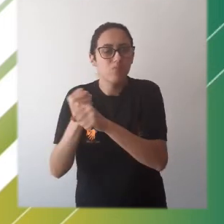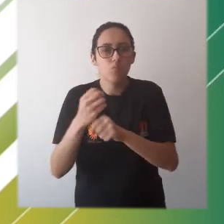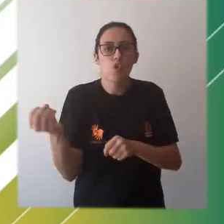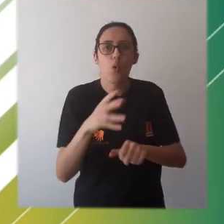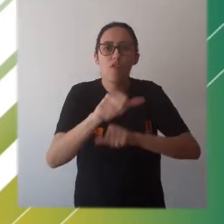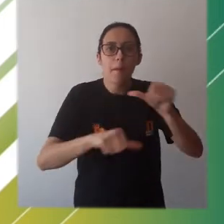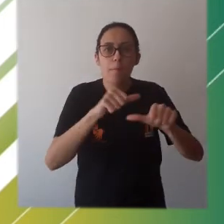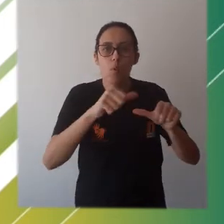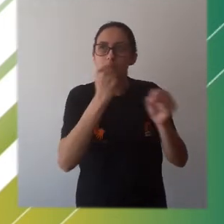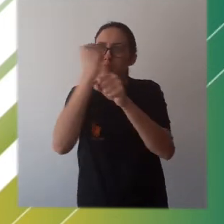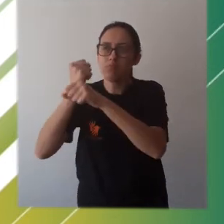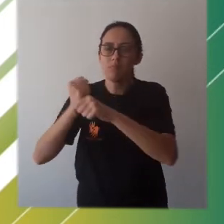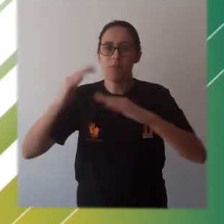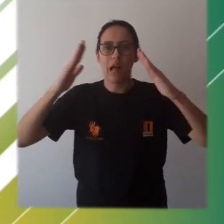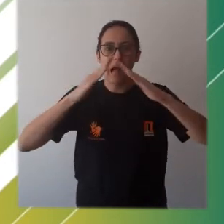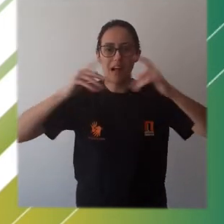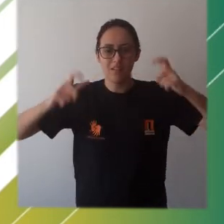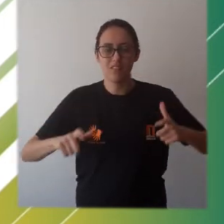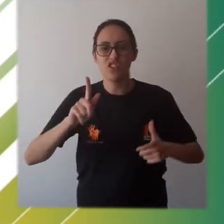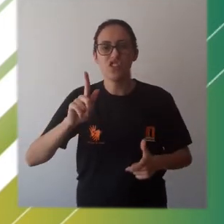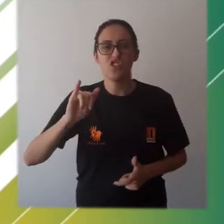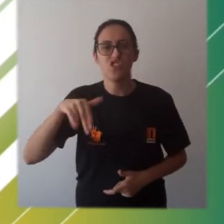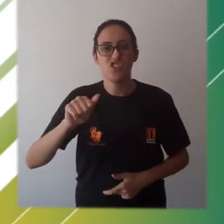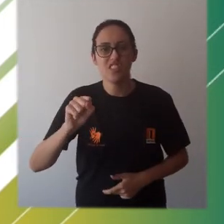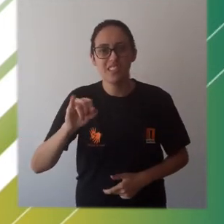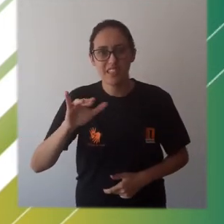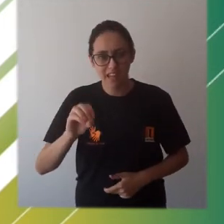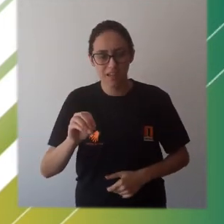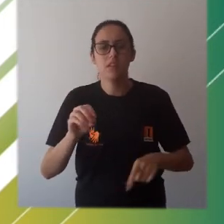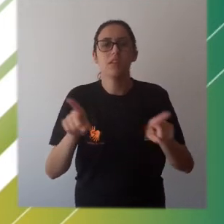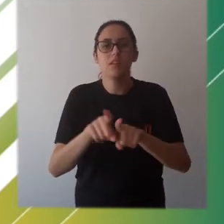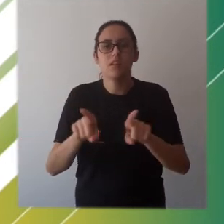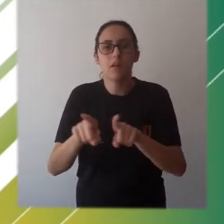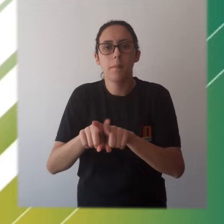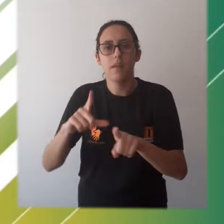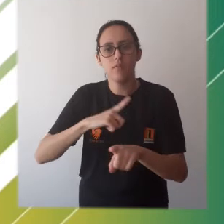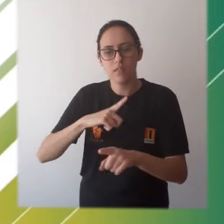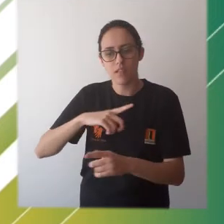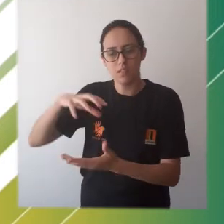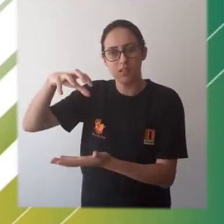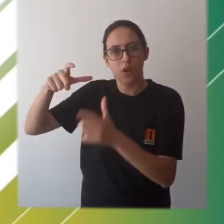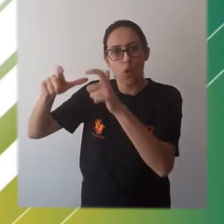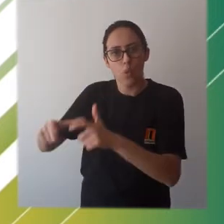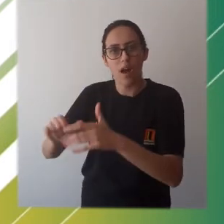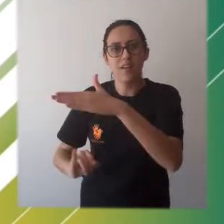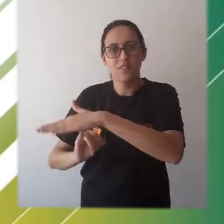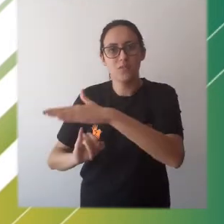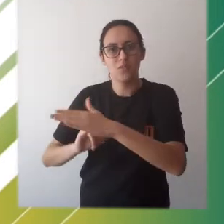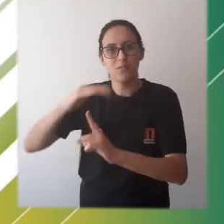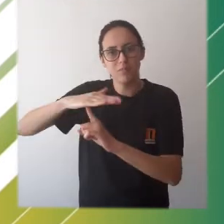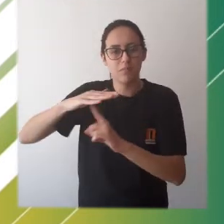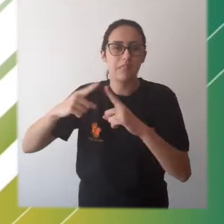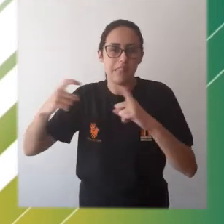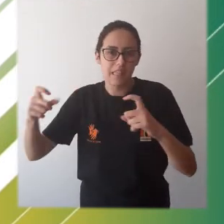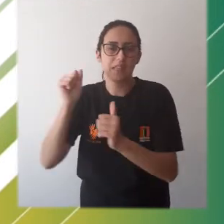o paradesporto aqui na própria sede do Instituto Paranaense de Ciência do Esporte, onde nós estamos